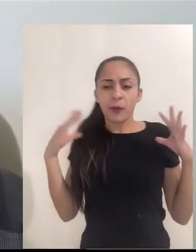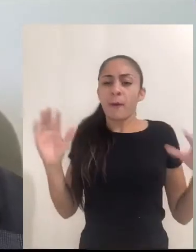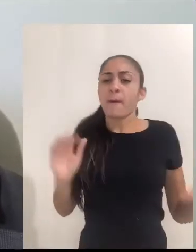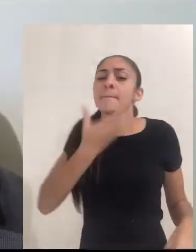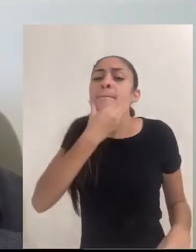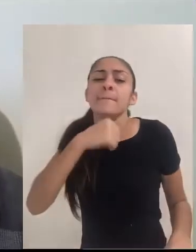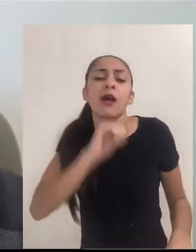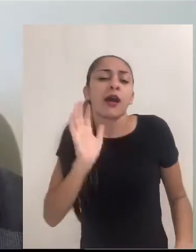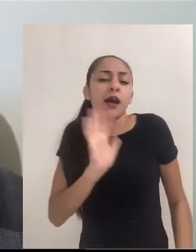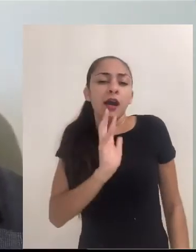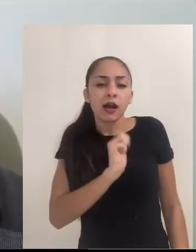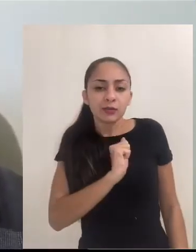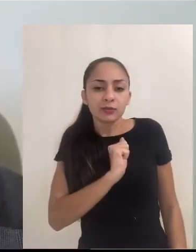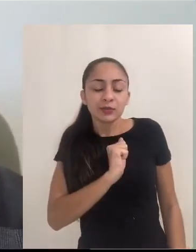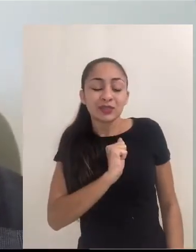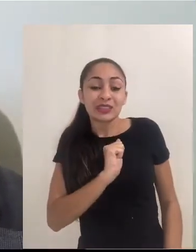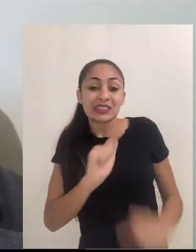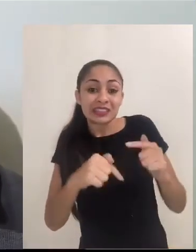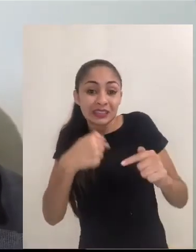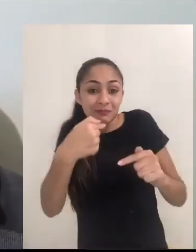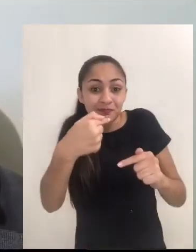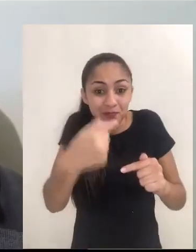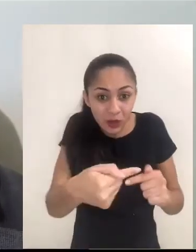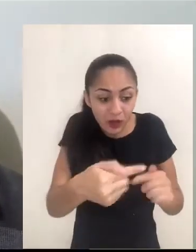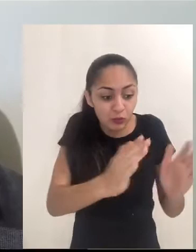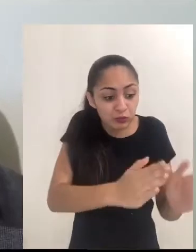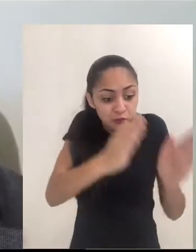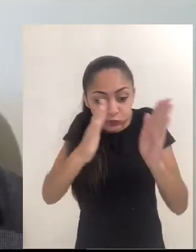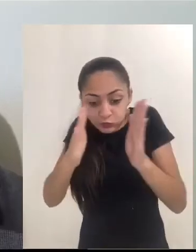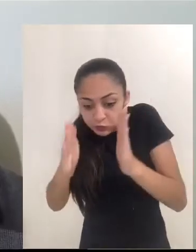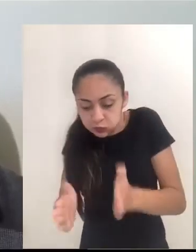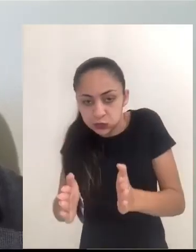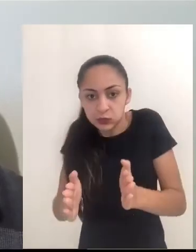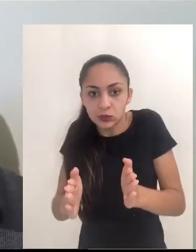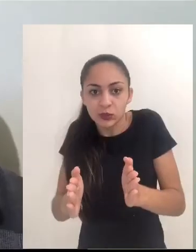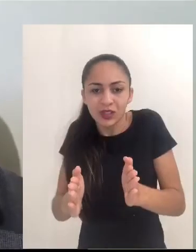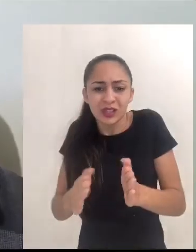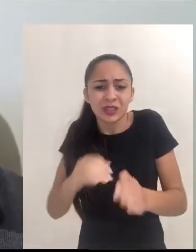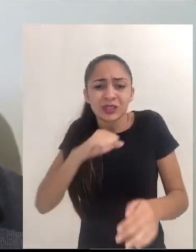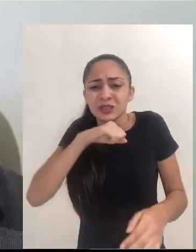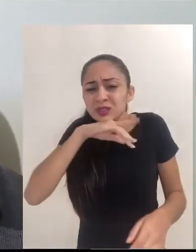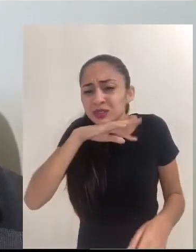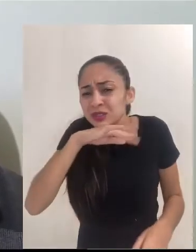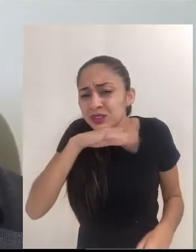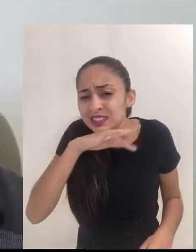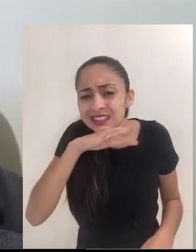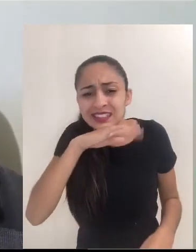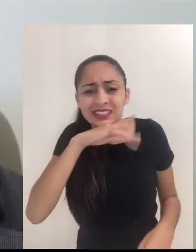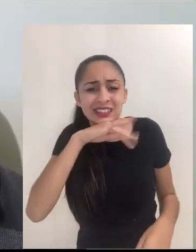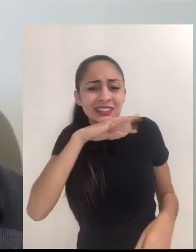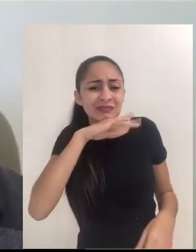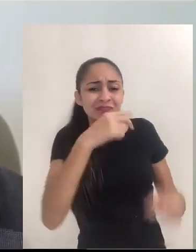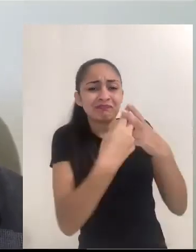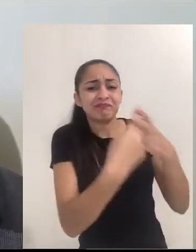pelos irmãos, ele entra numa fase ruim. Depois ele vai para a casa de Potifar e lá ganha respeito, lá ganha autoridade, lá Deus é com ele